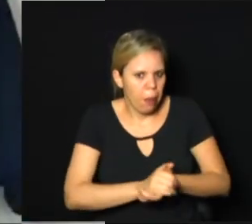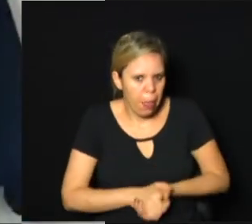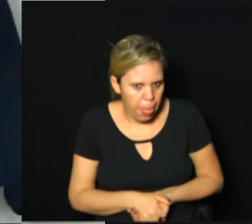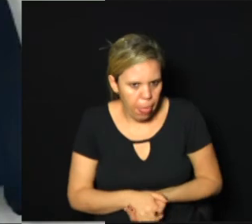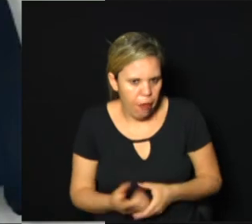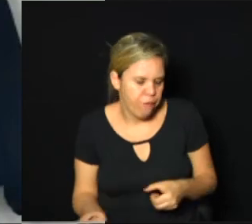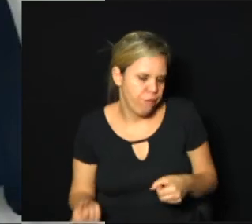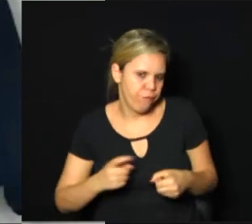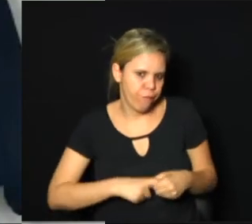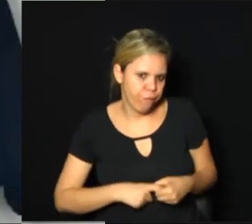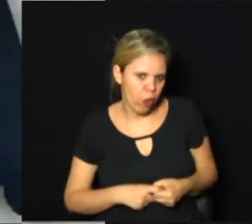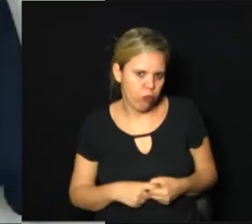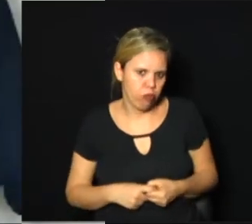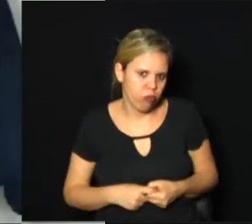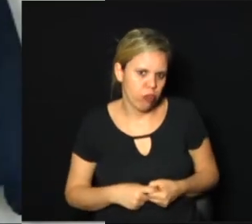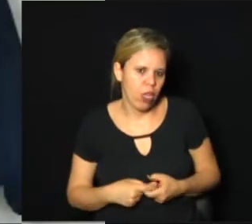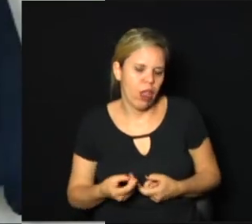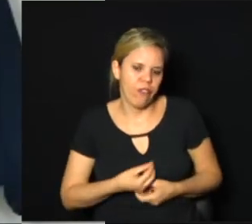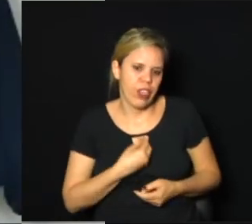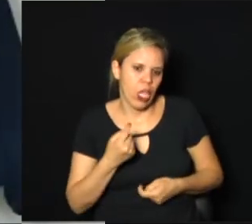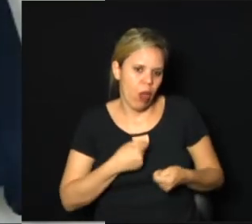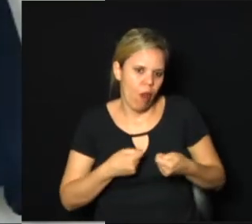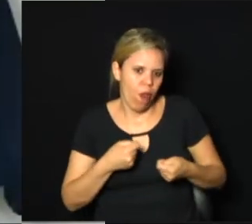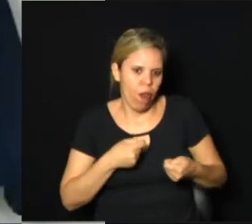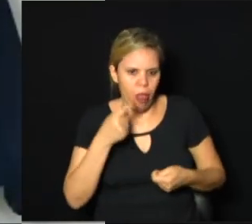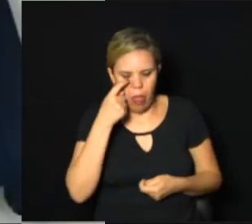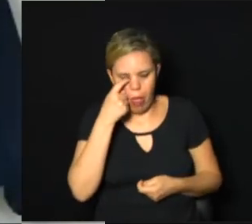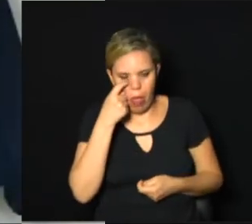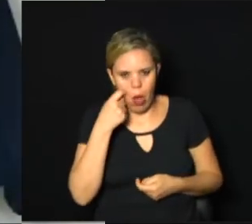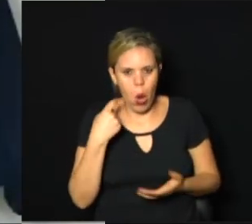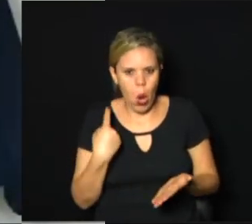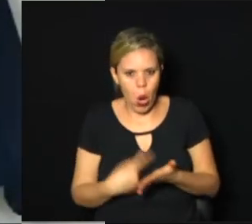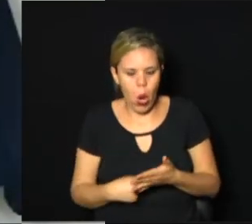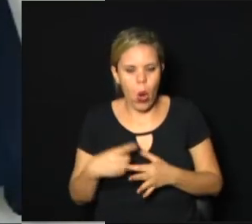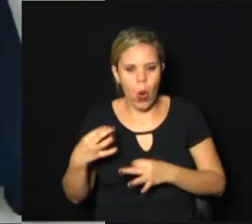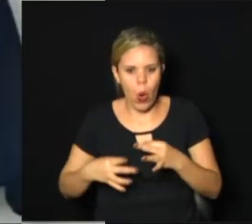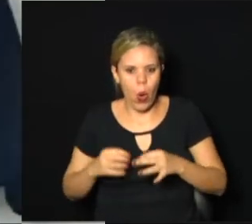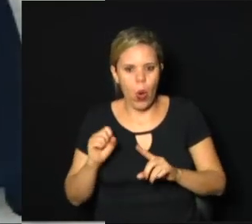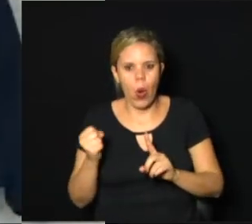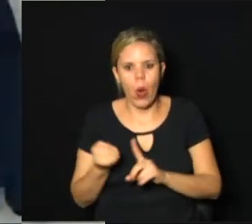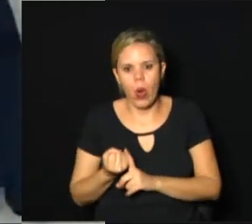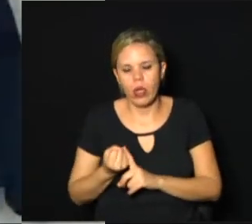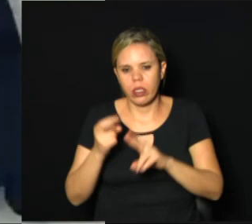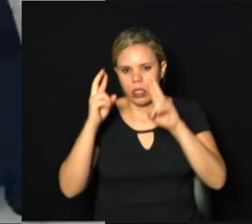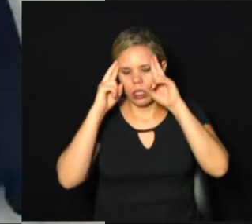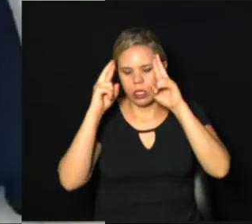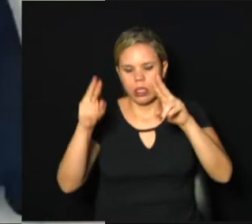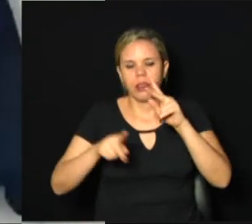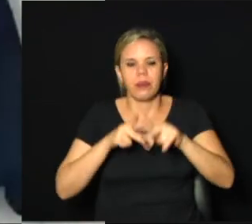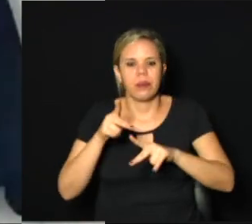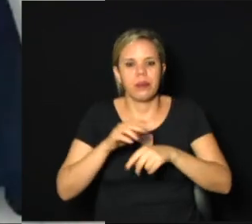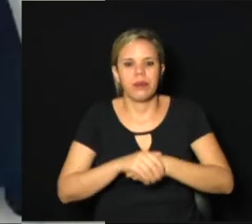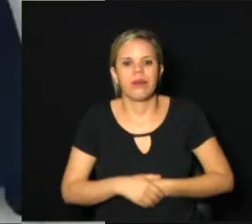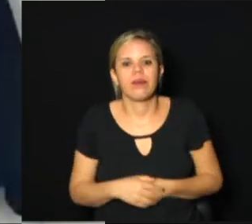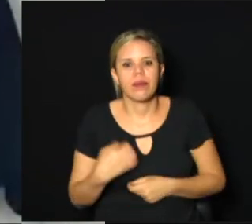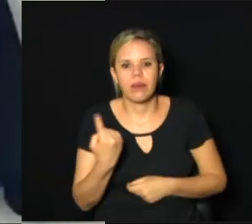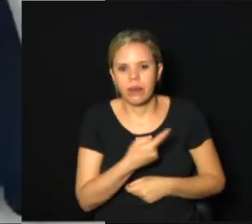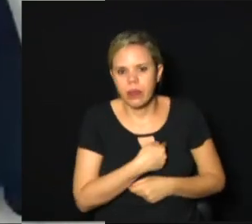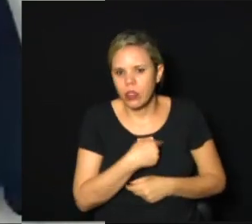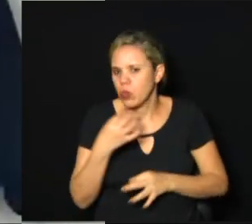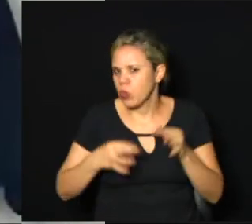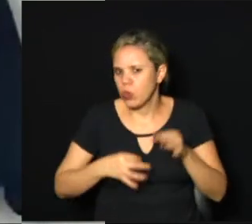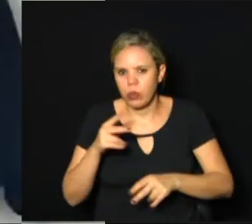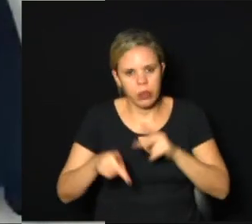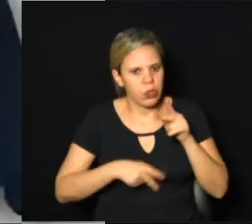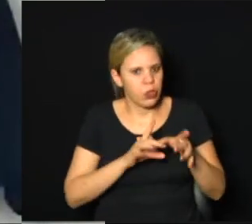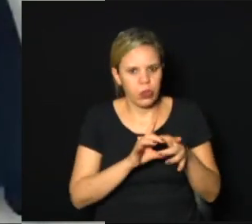de retomada da vida econômica com compromisso com a justiça social, com a dignidade das pessoas, né, para a gente não julgar as pessoas